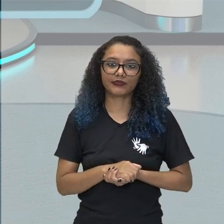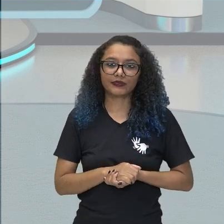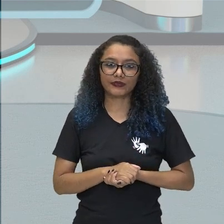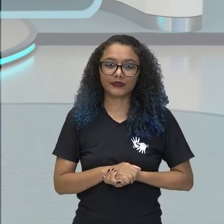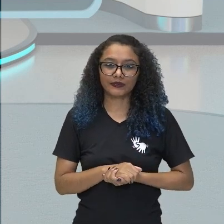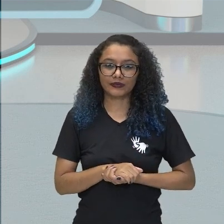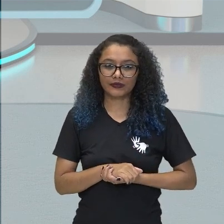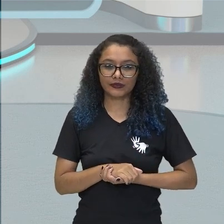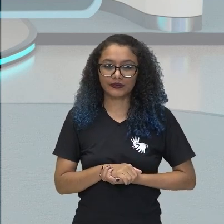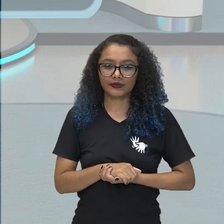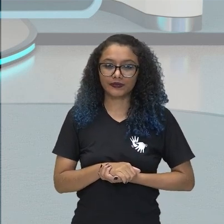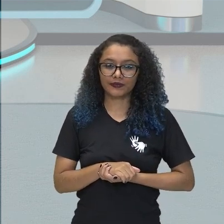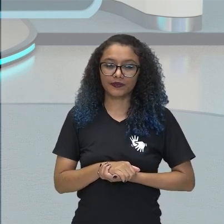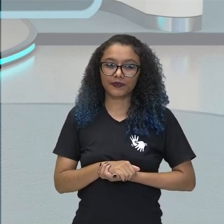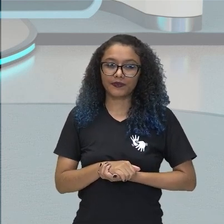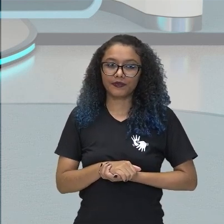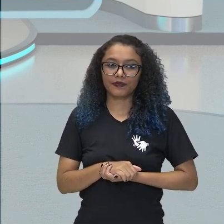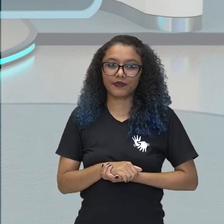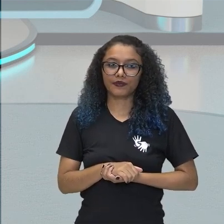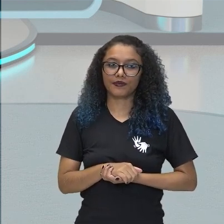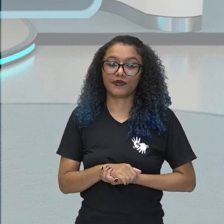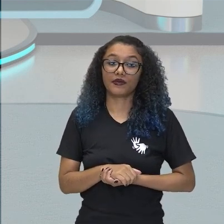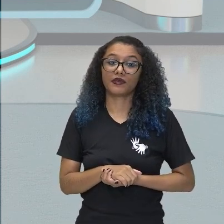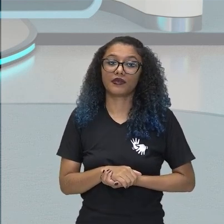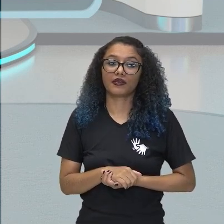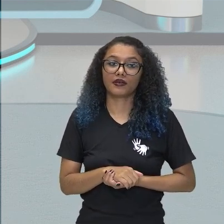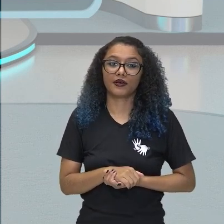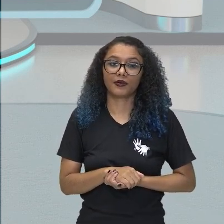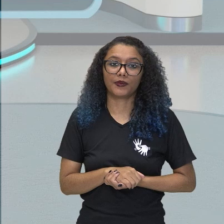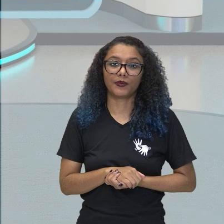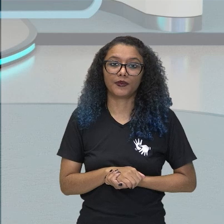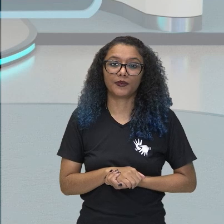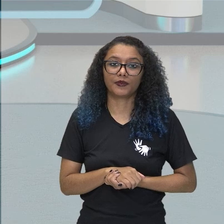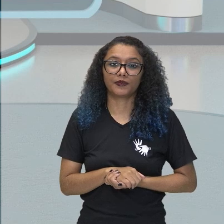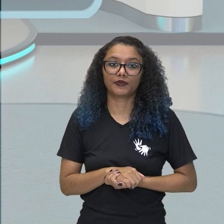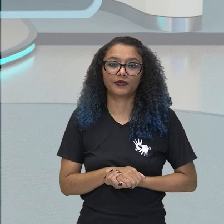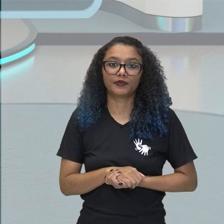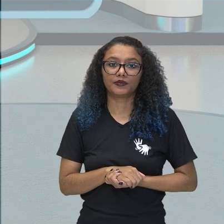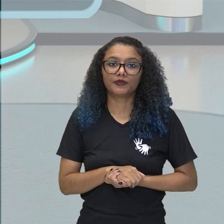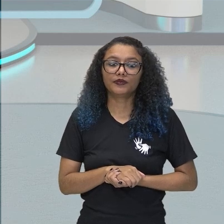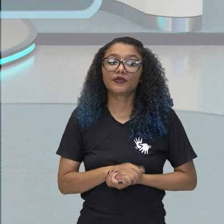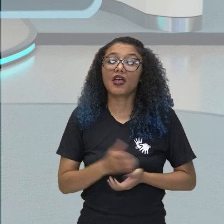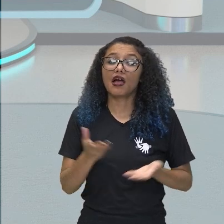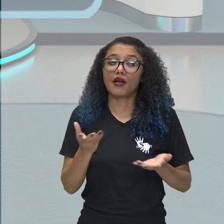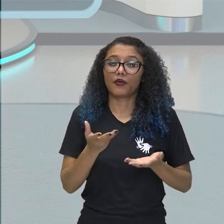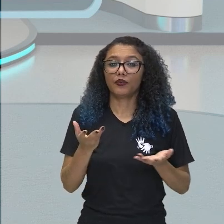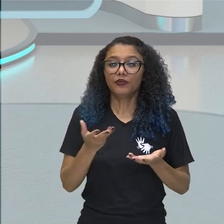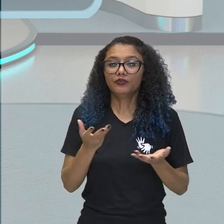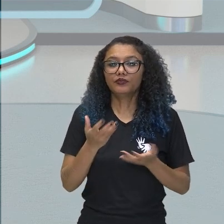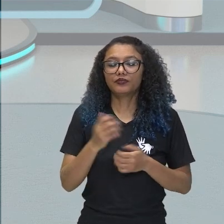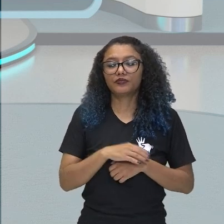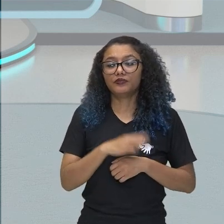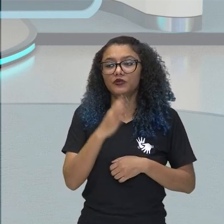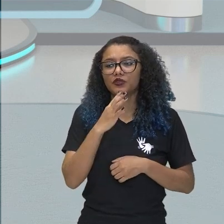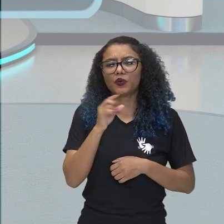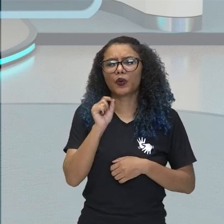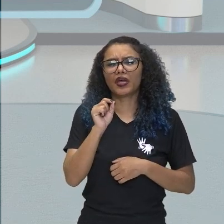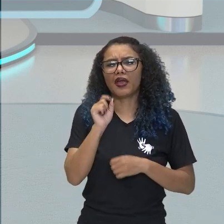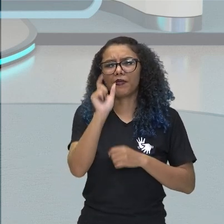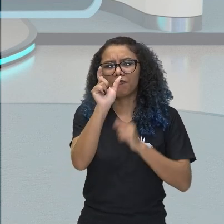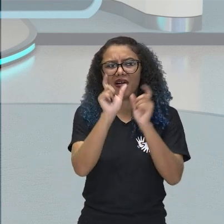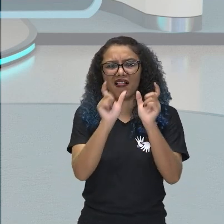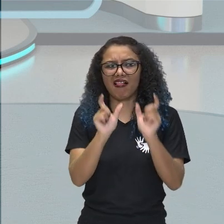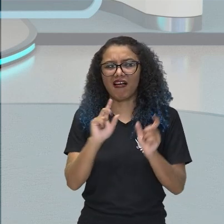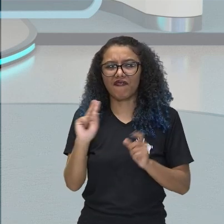da nossa aula, nós vamos conhecer o que são palavras heterotônicas. Mas antes disso,